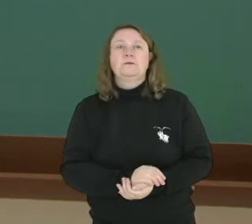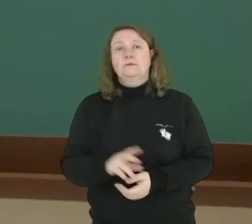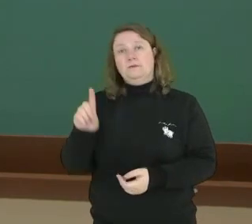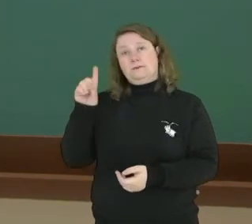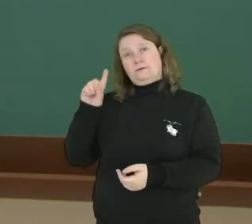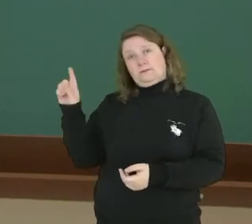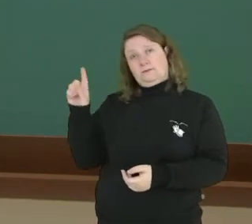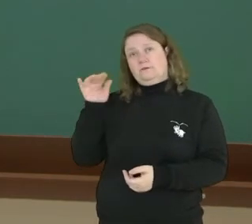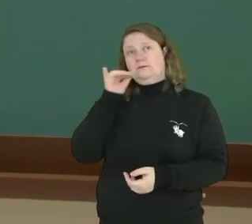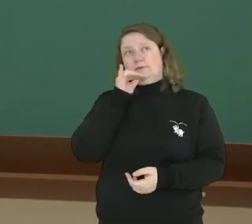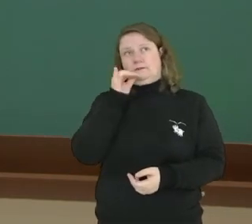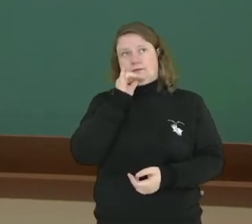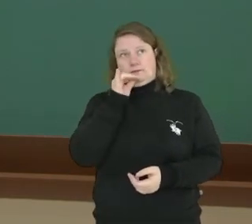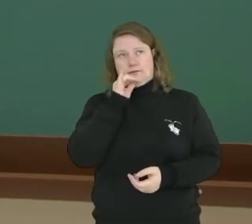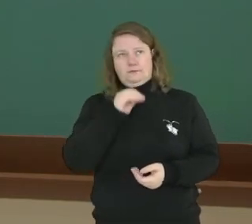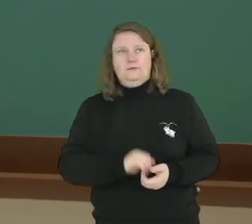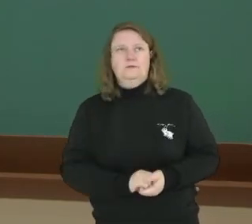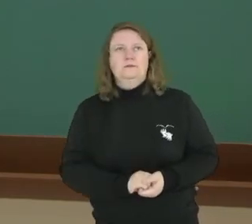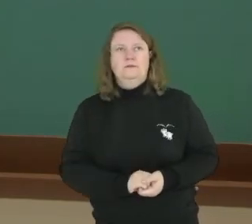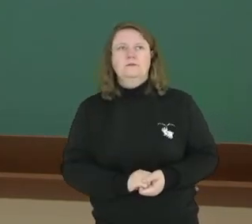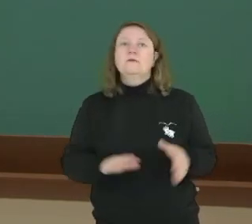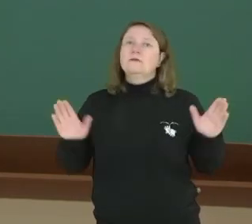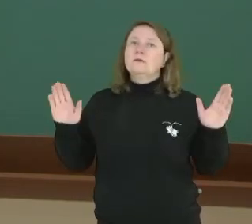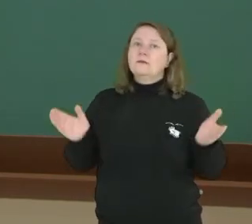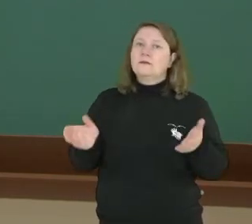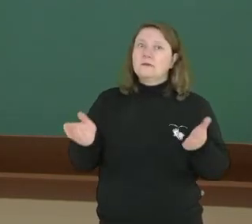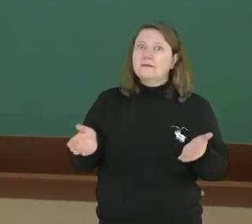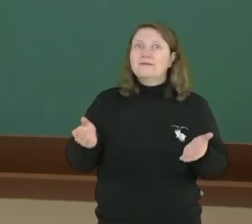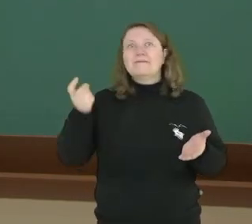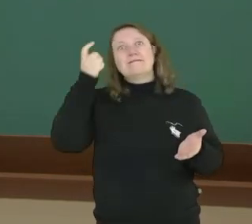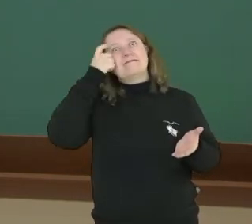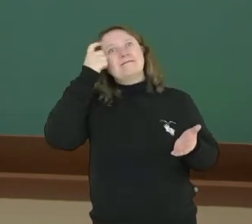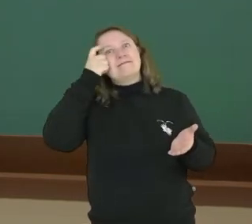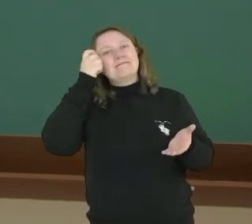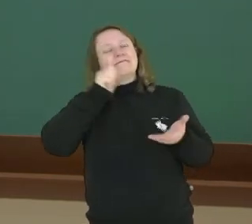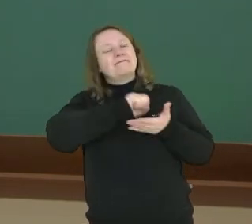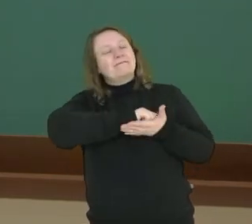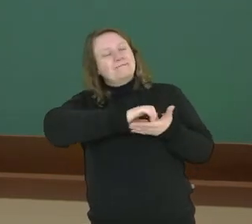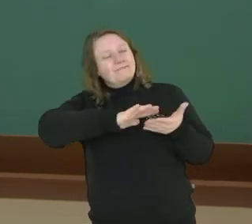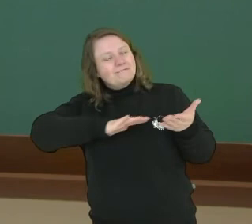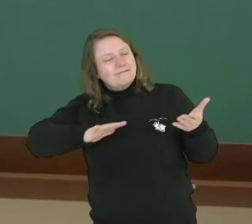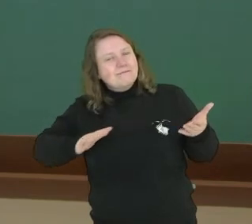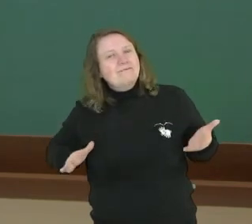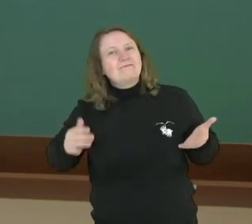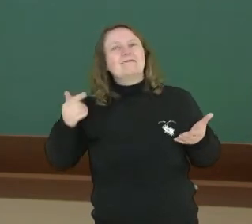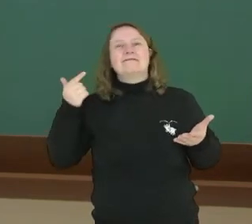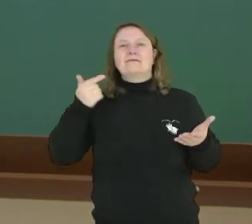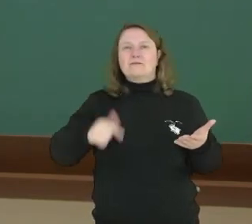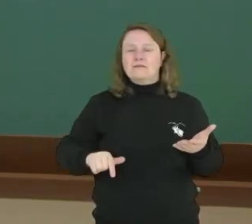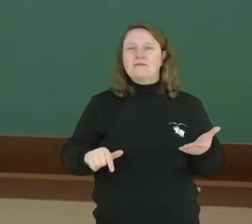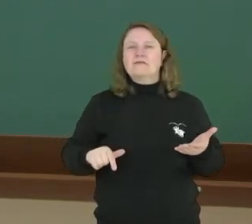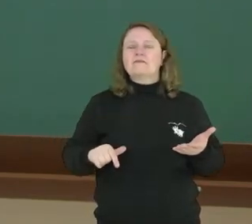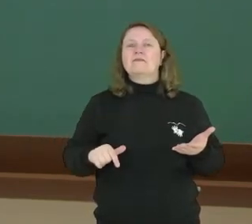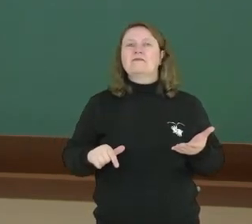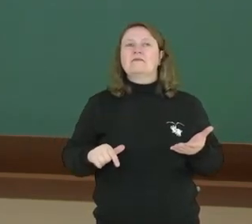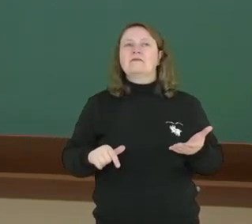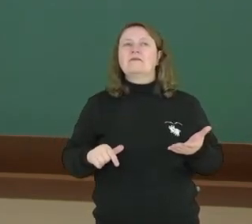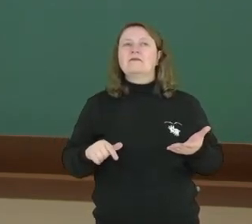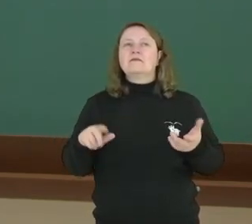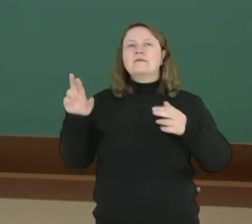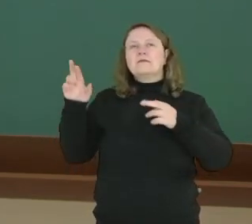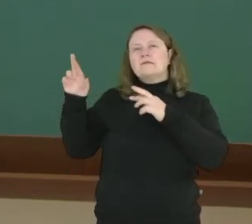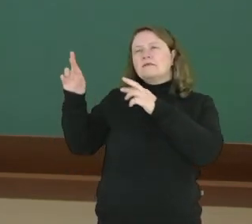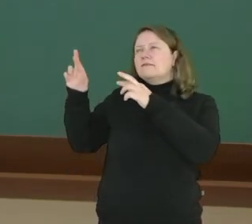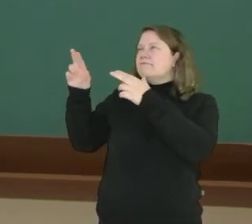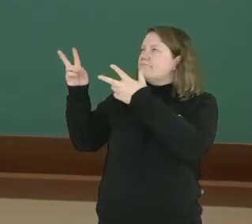da araucária nesse sentido, certo? E aí, pensando em tudo isso, nós vamos ter uma atividade que vocês vão